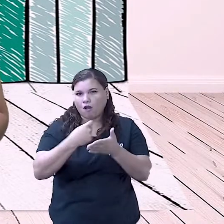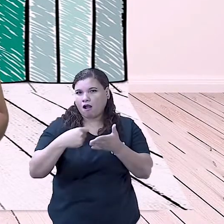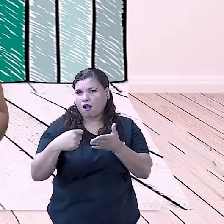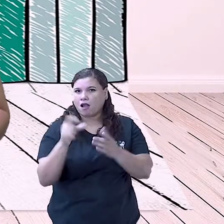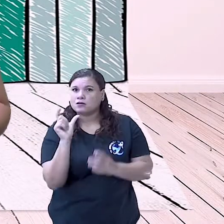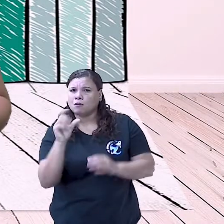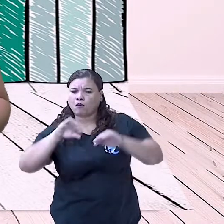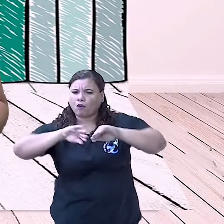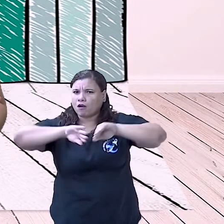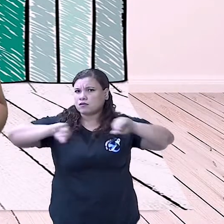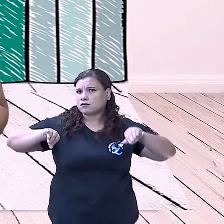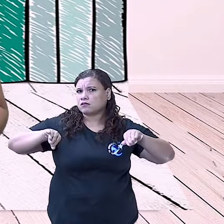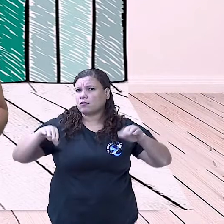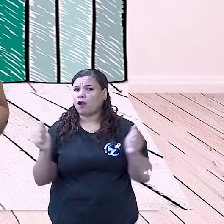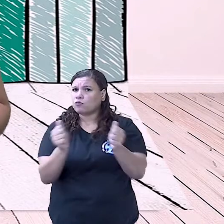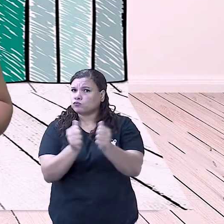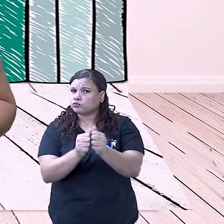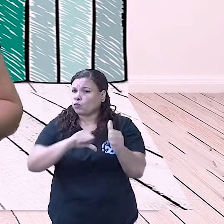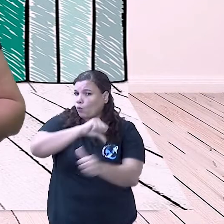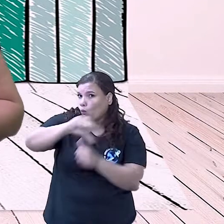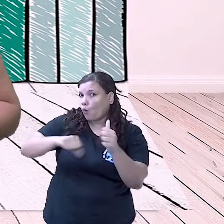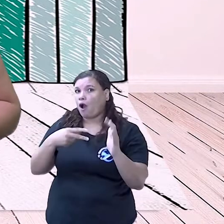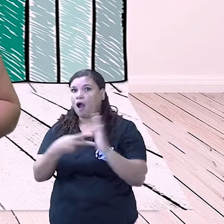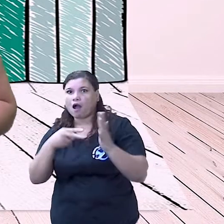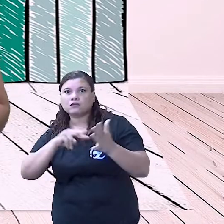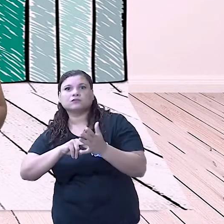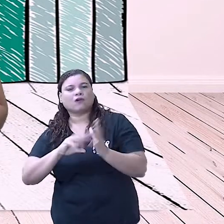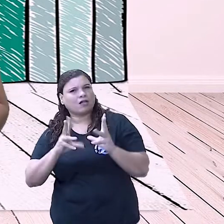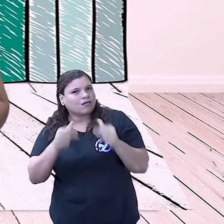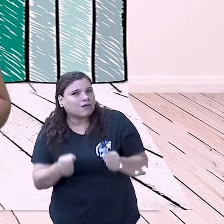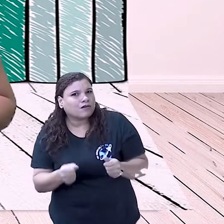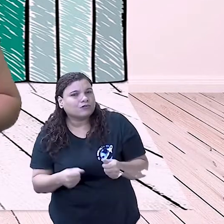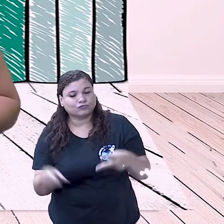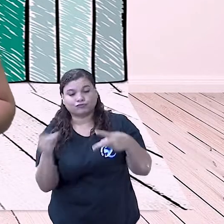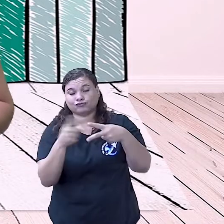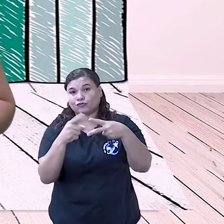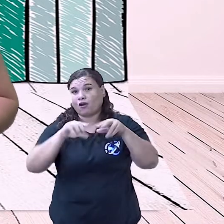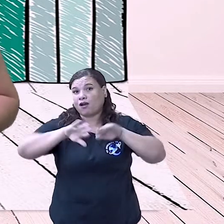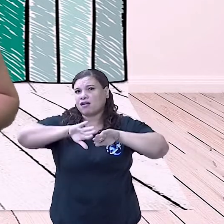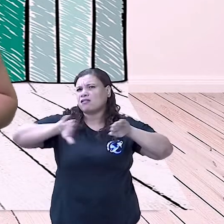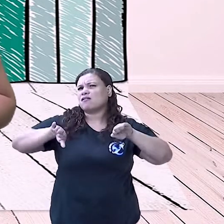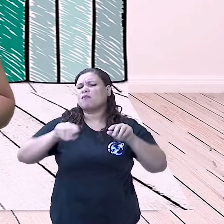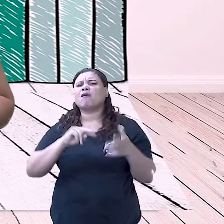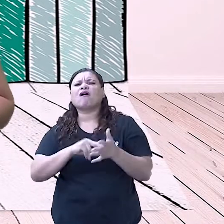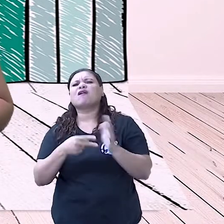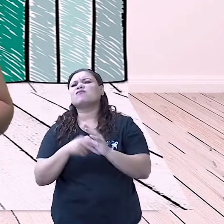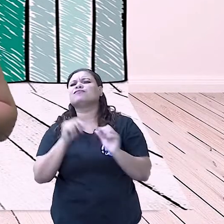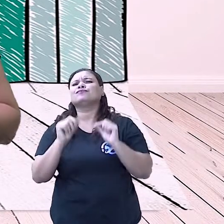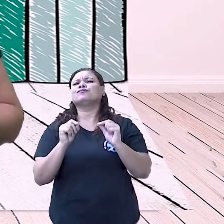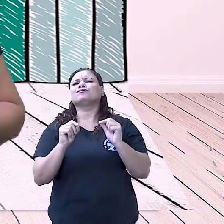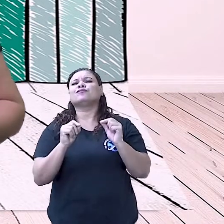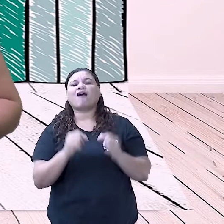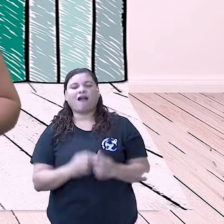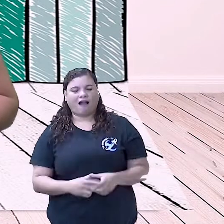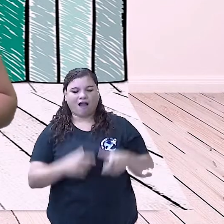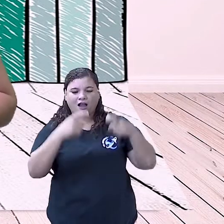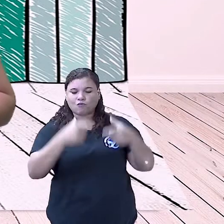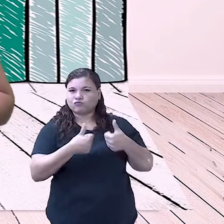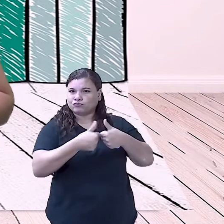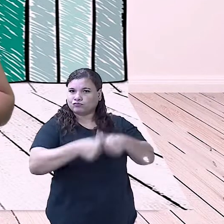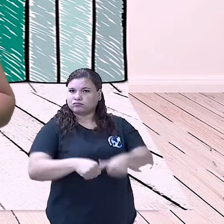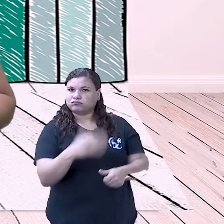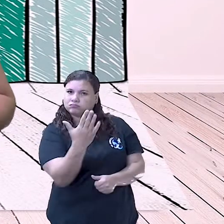em frente separado e em frente junto. Em frente separado se refere a uma posição de frente em relação a